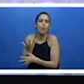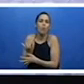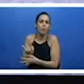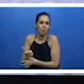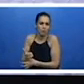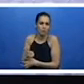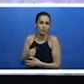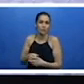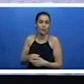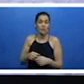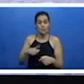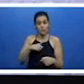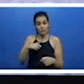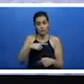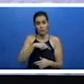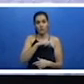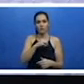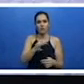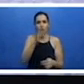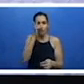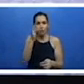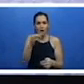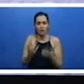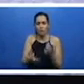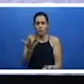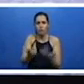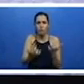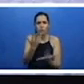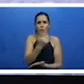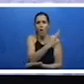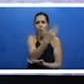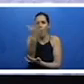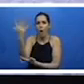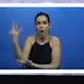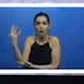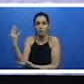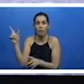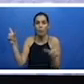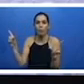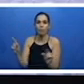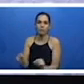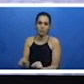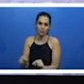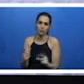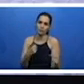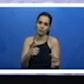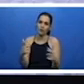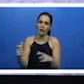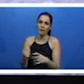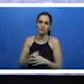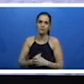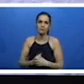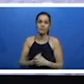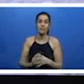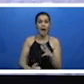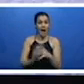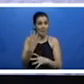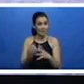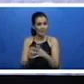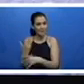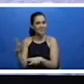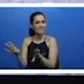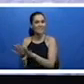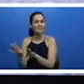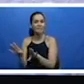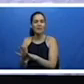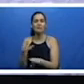como acontece muito atualmente, pode levar à redução do ambiente desses animais. Sem falar também que as plantas elas contribuem para a formação